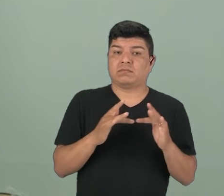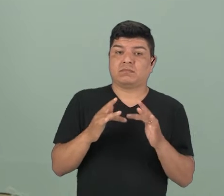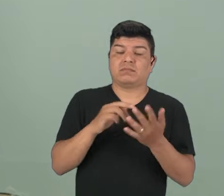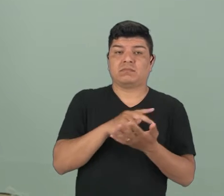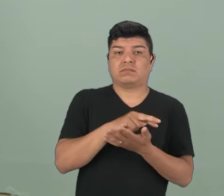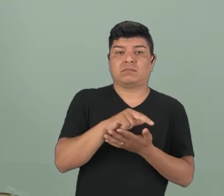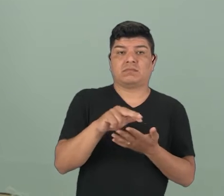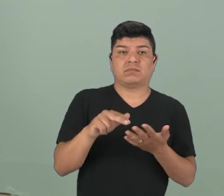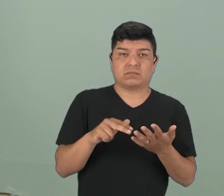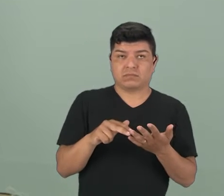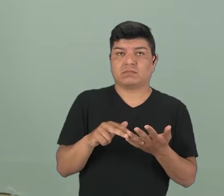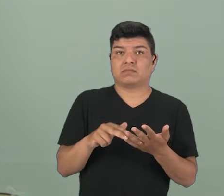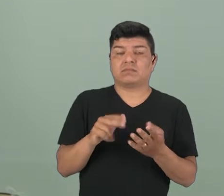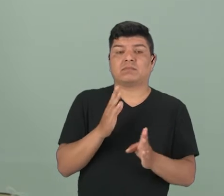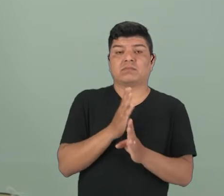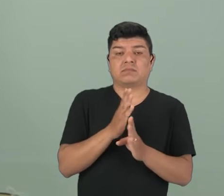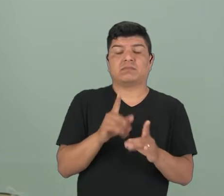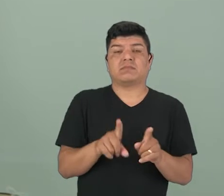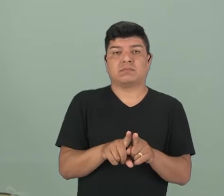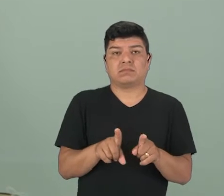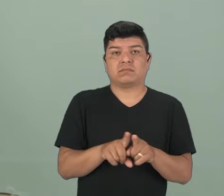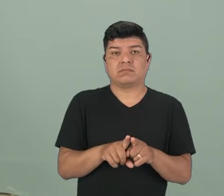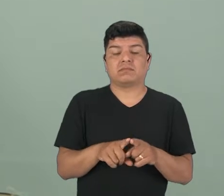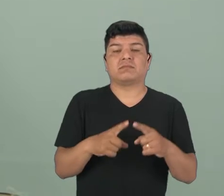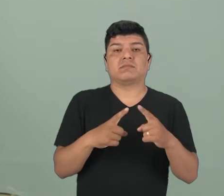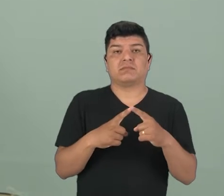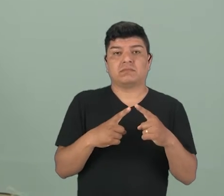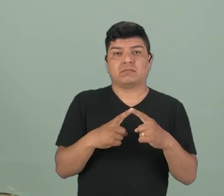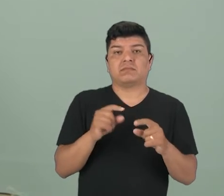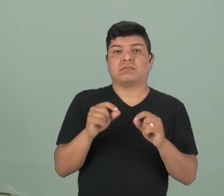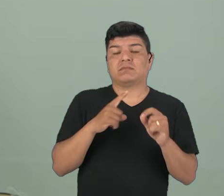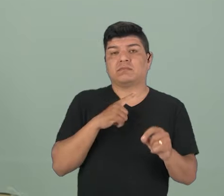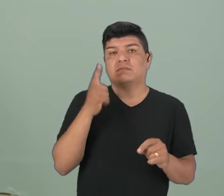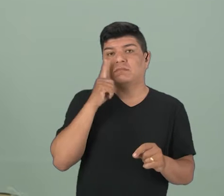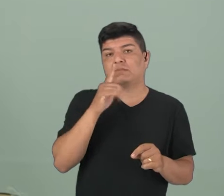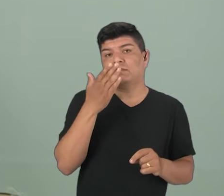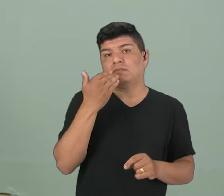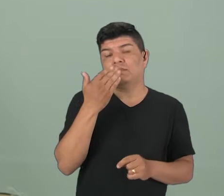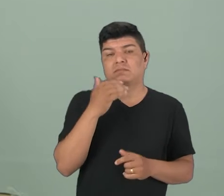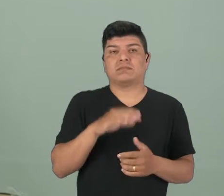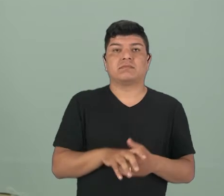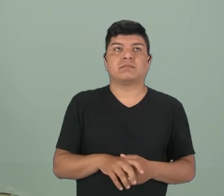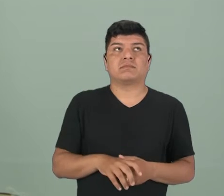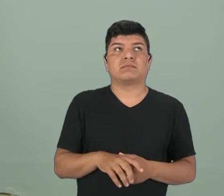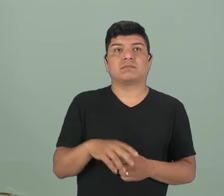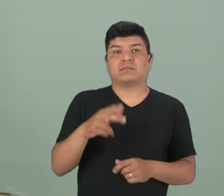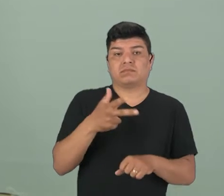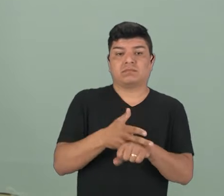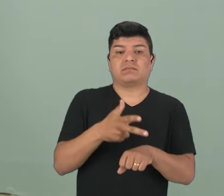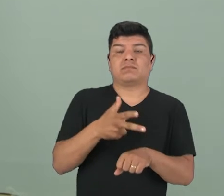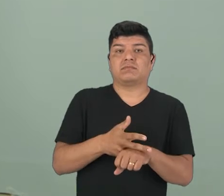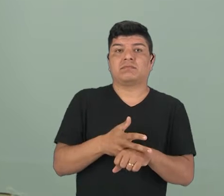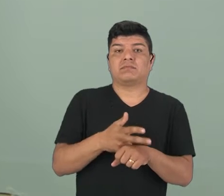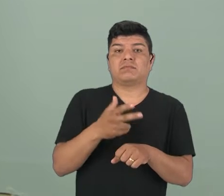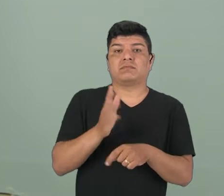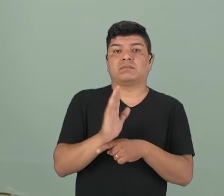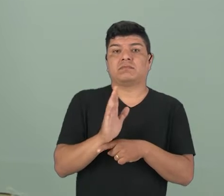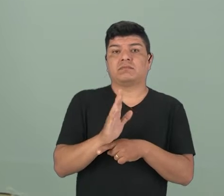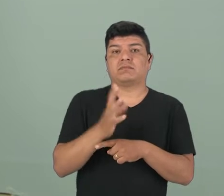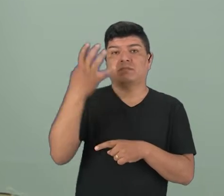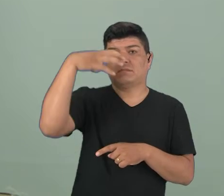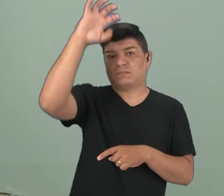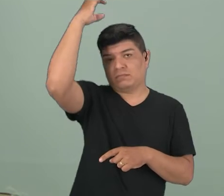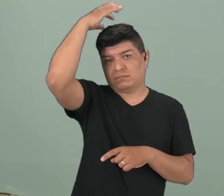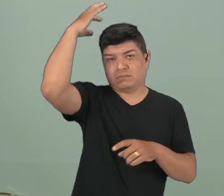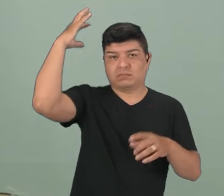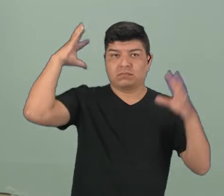diversas maneiras e por diversos motivos. Um deles é para obter alimento, tá? Vamos ver um vídeo de um filme Rei Leão,